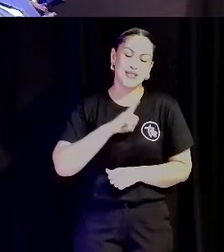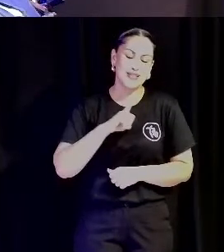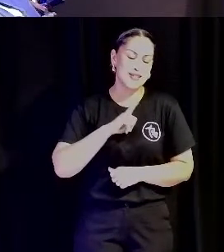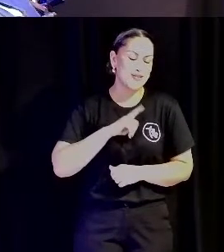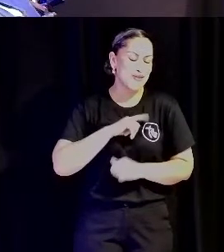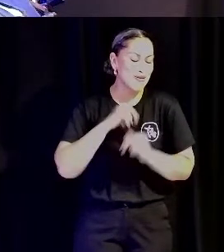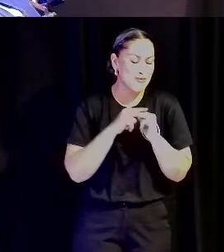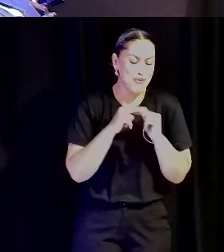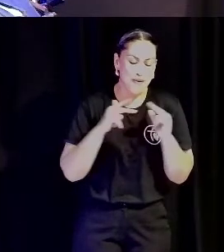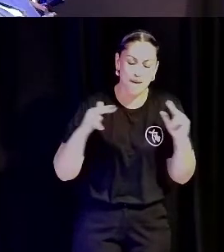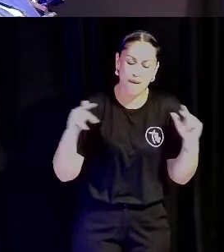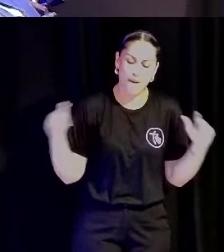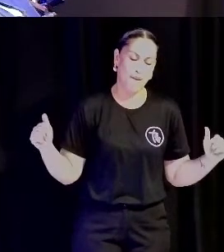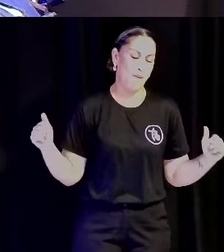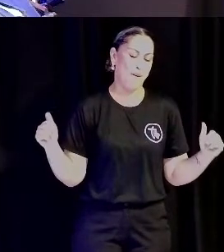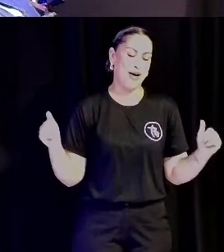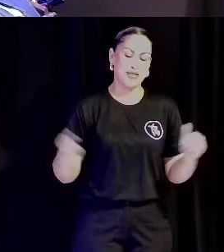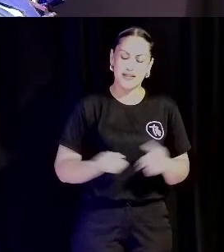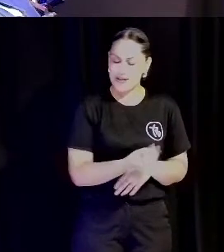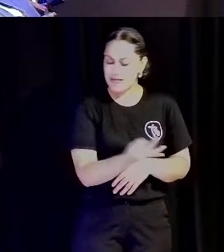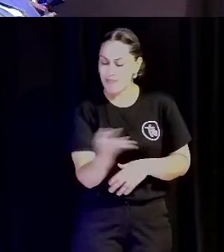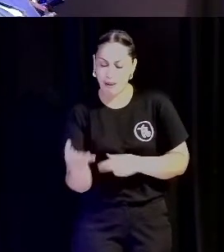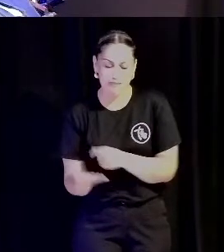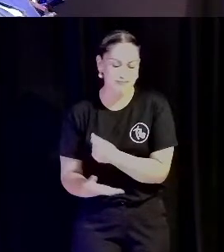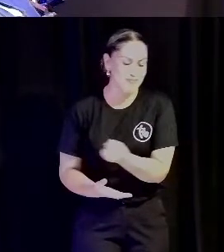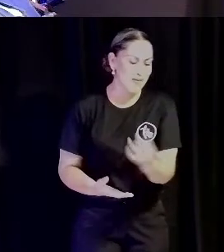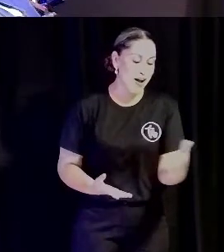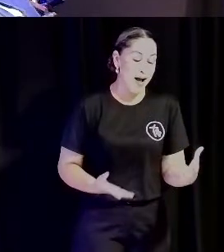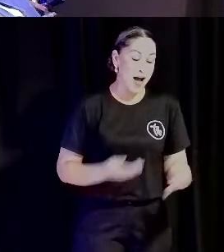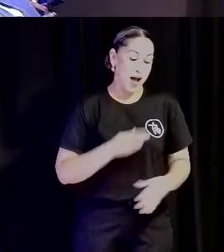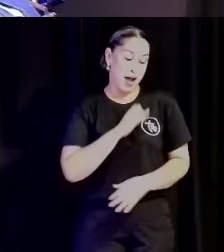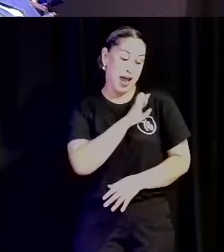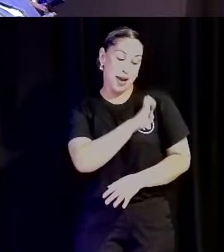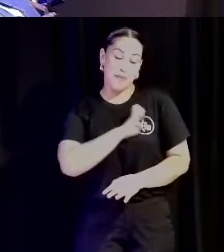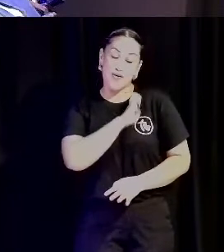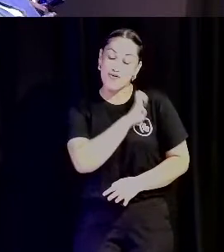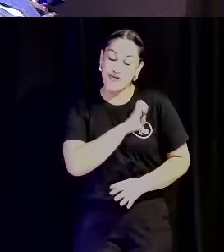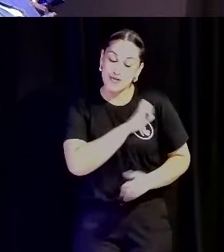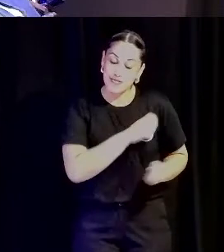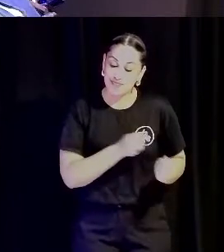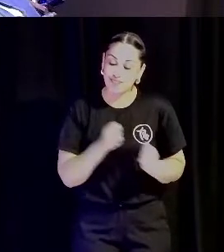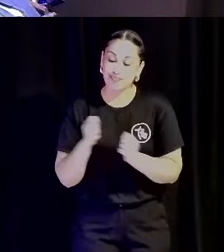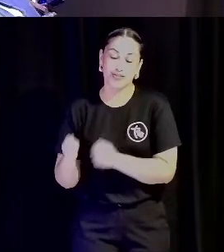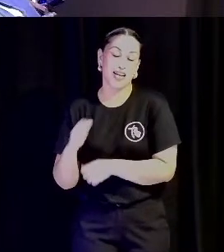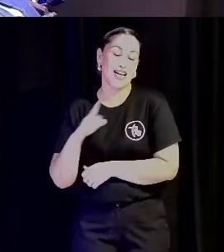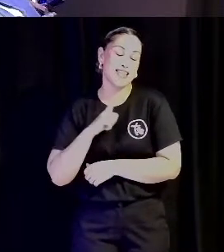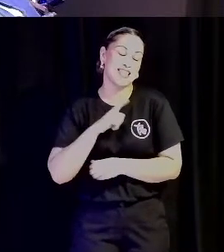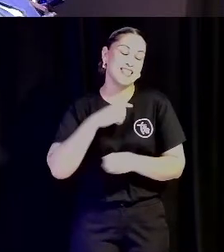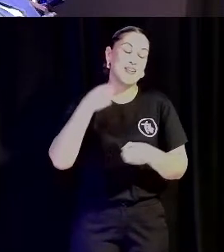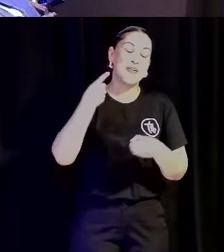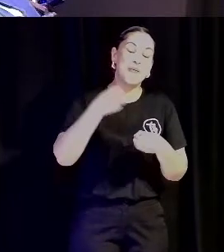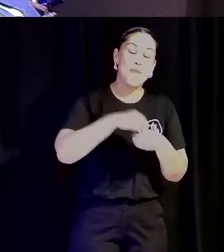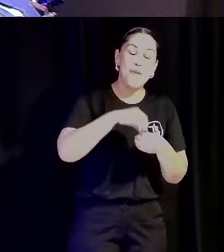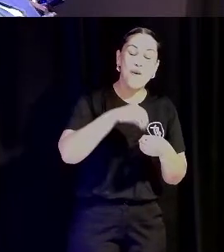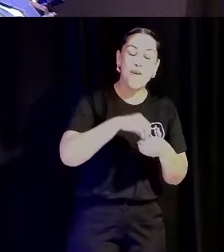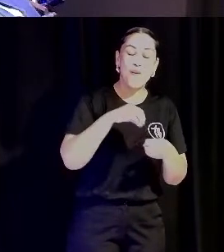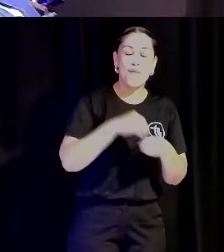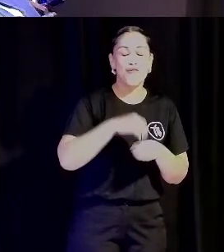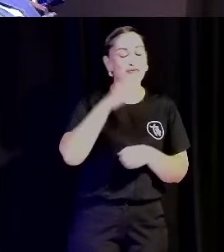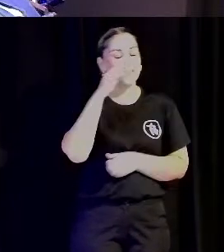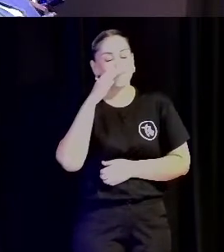me entregou o que vocês me mandaram, que é uma oferta de aroma agradável,